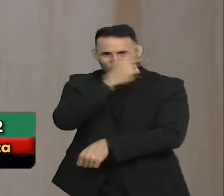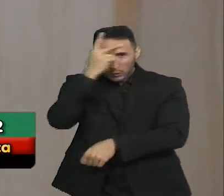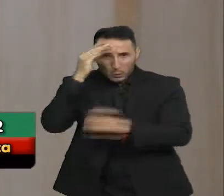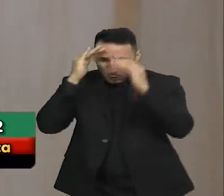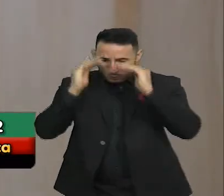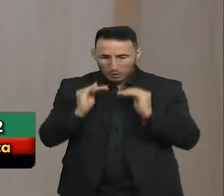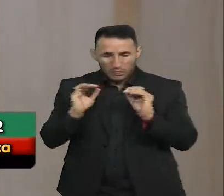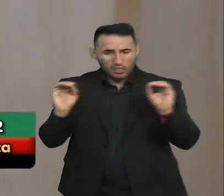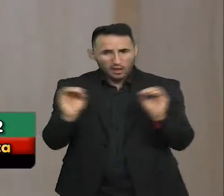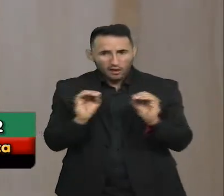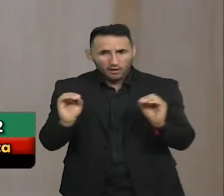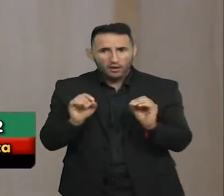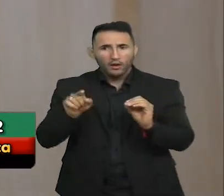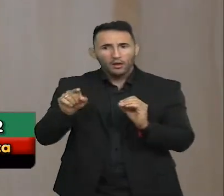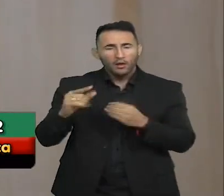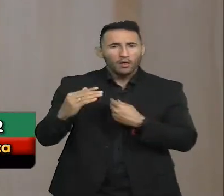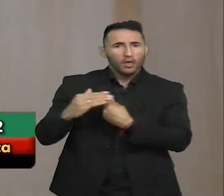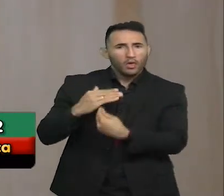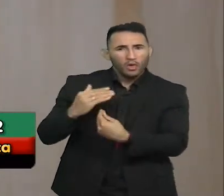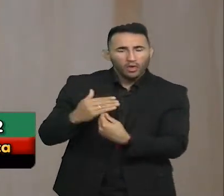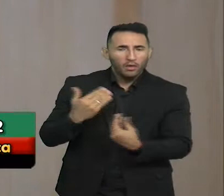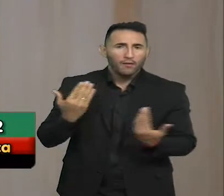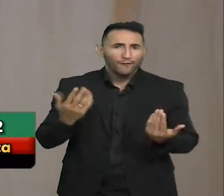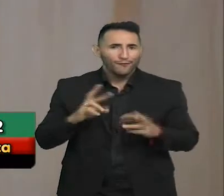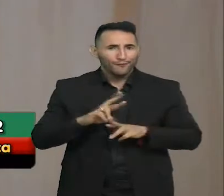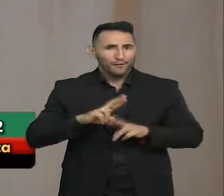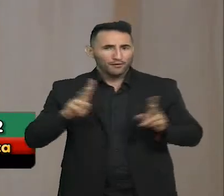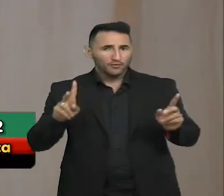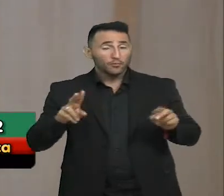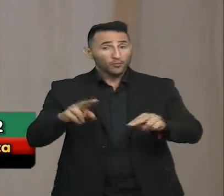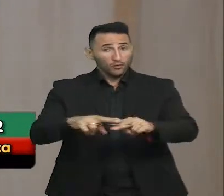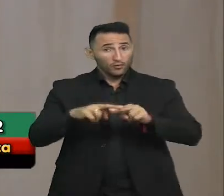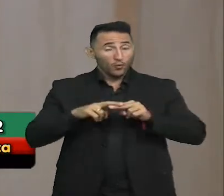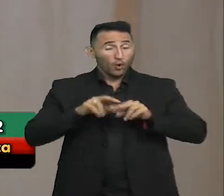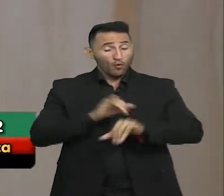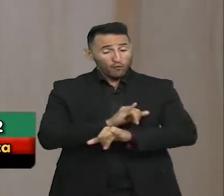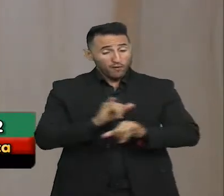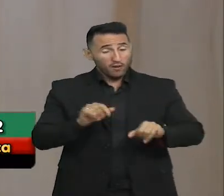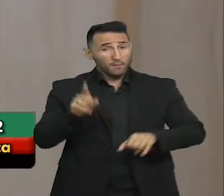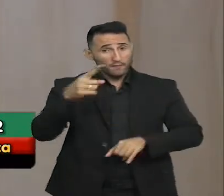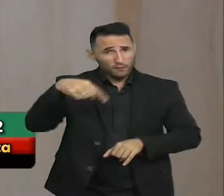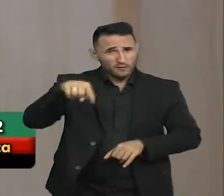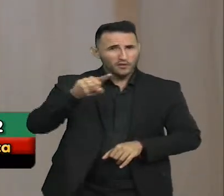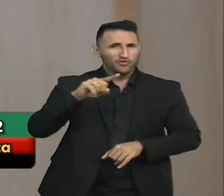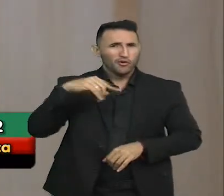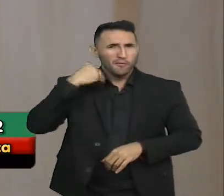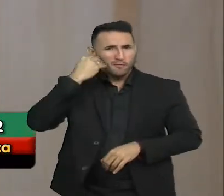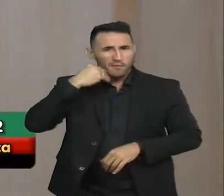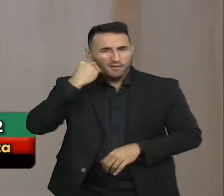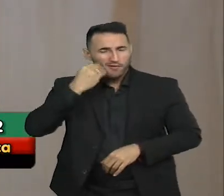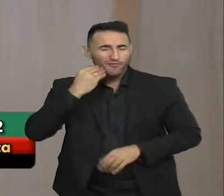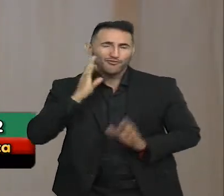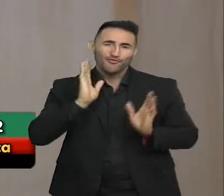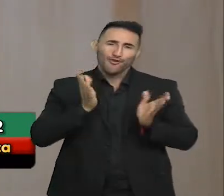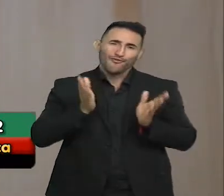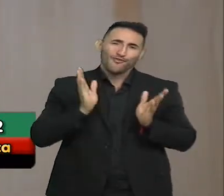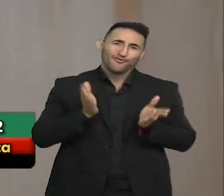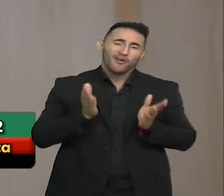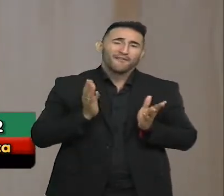nos instrui de forma diferente. E aqui eu falo para vocês de vivência, tá?